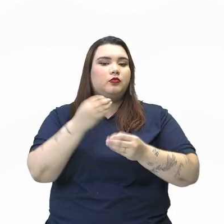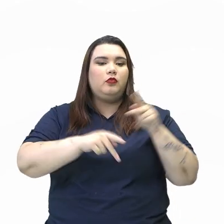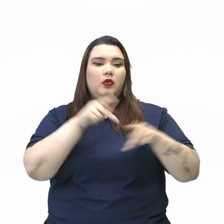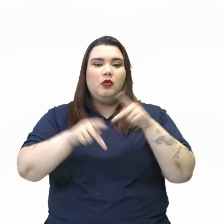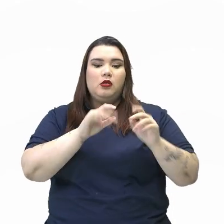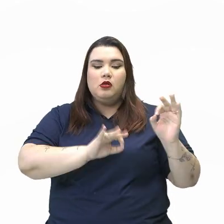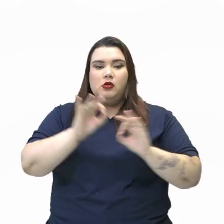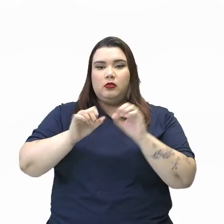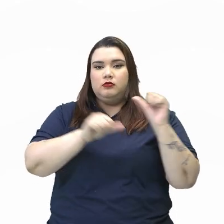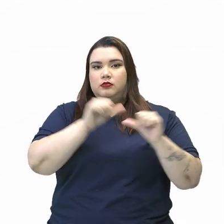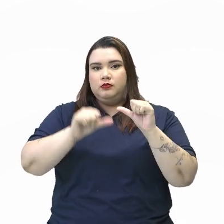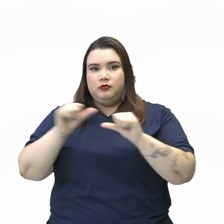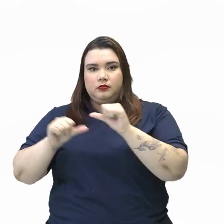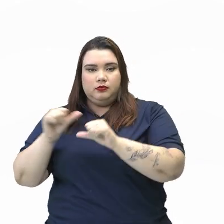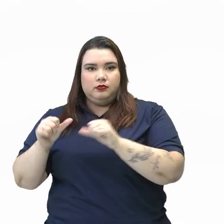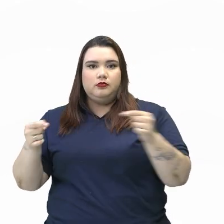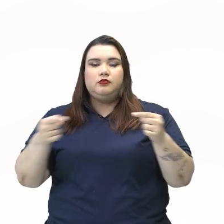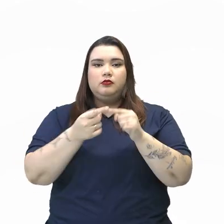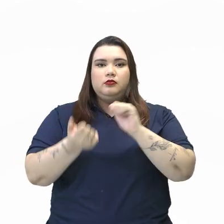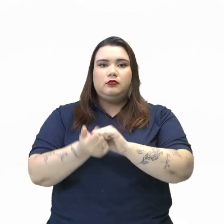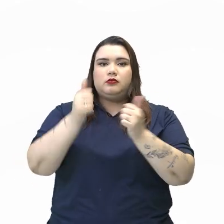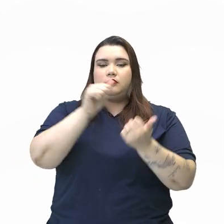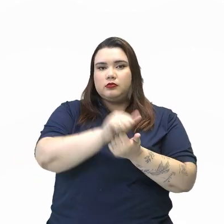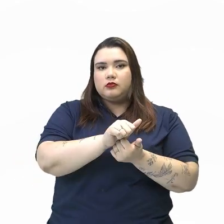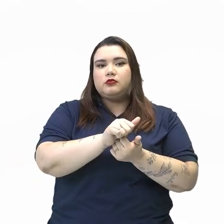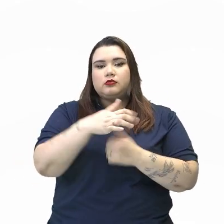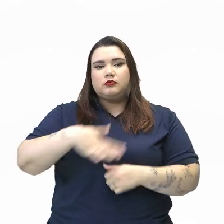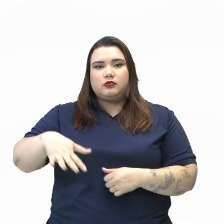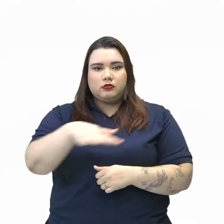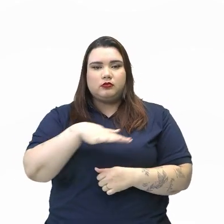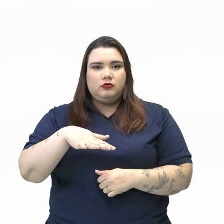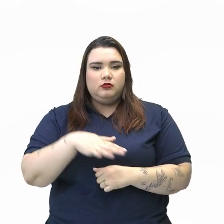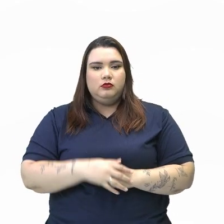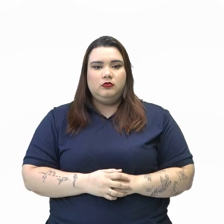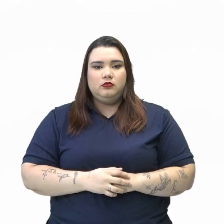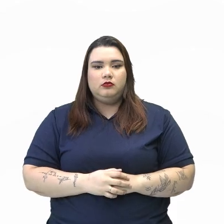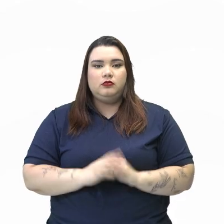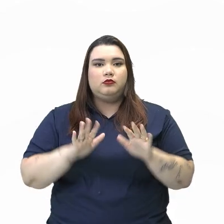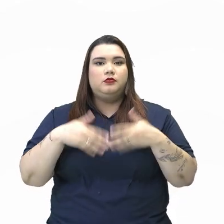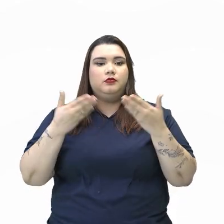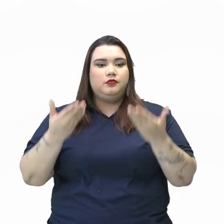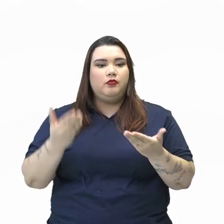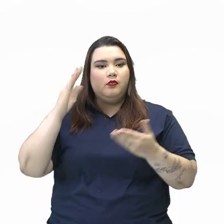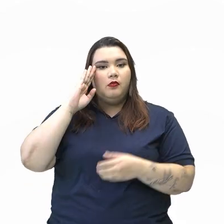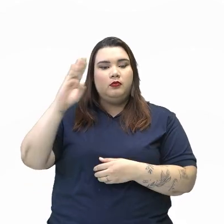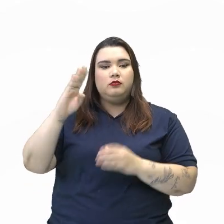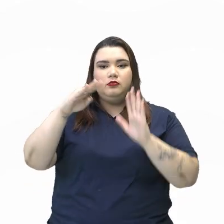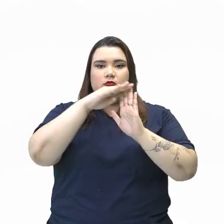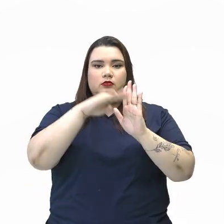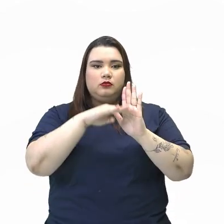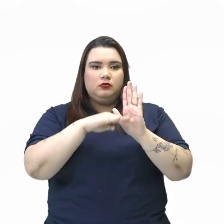organismos mudam ao longo do tempo, adaptando-se ao ambiente. Né? Quais são os princípios